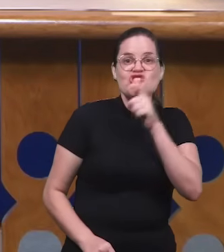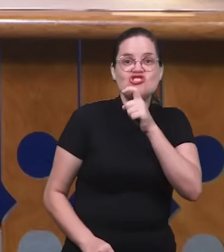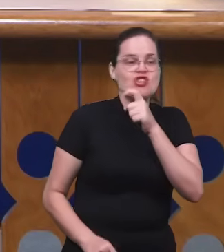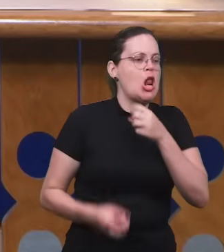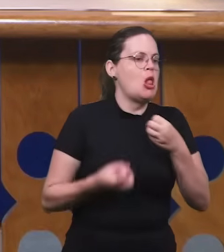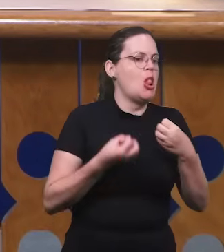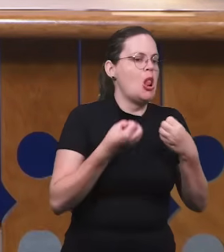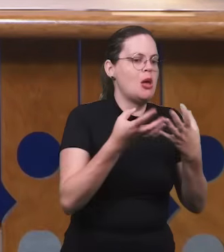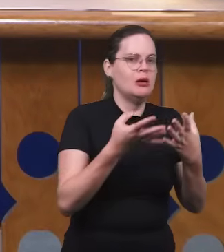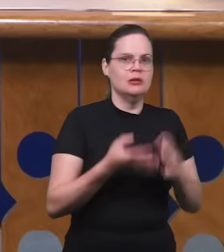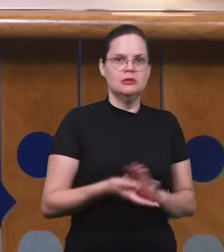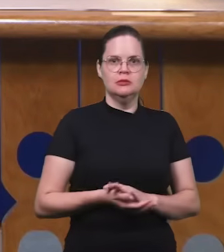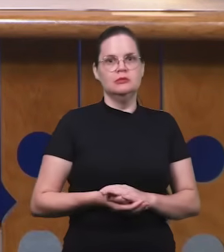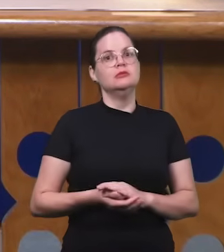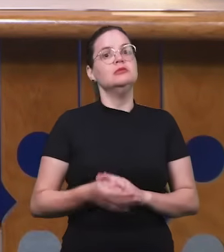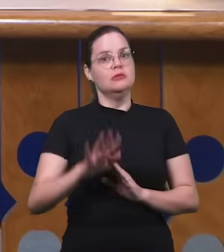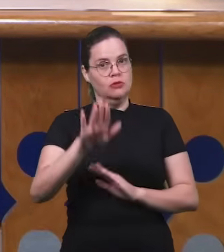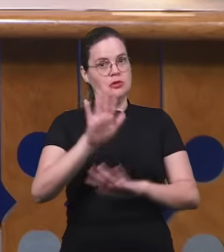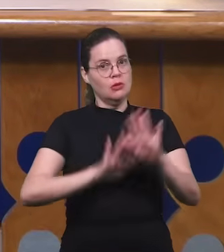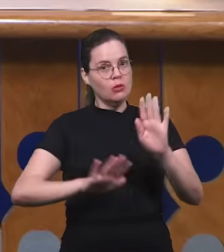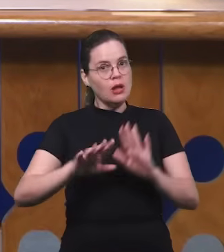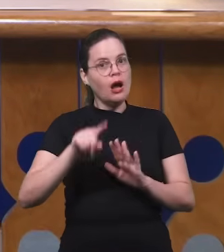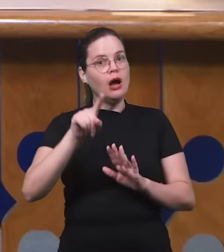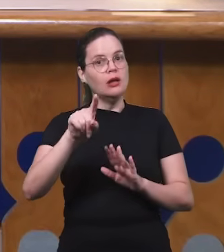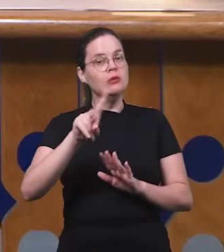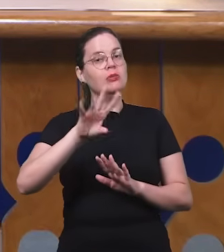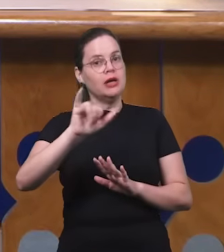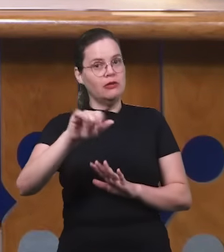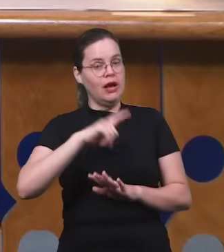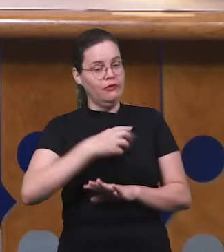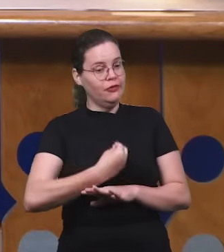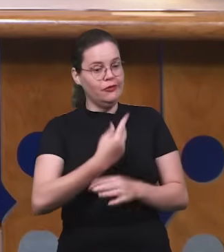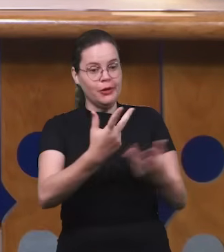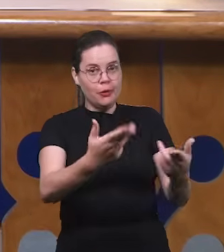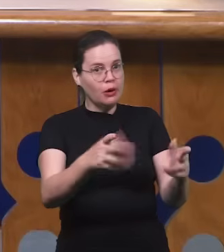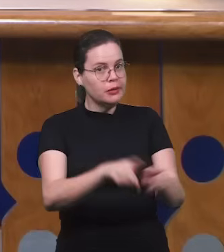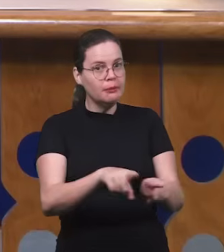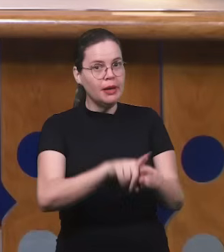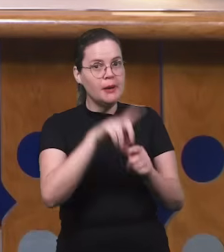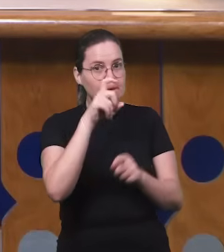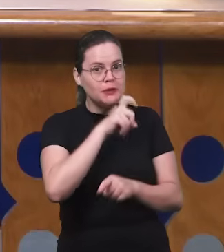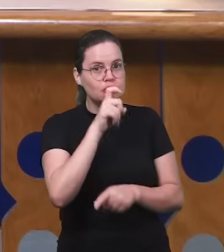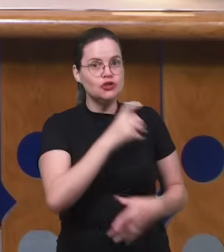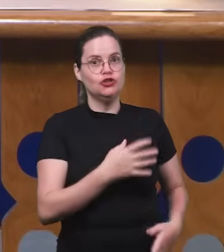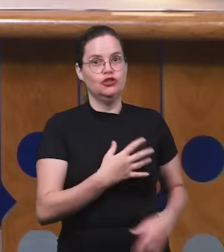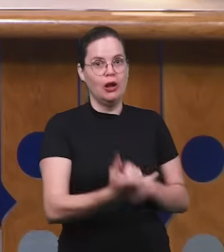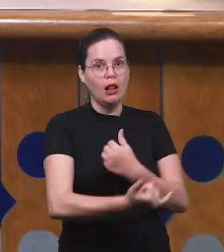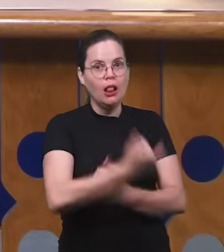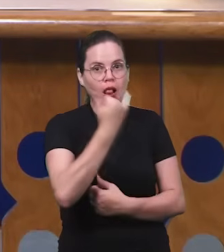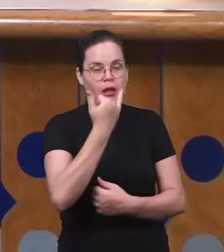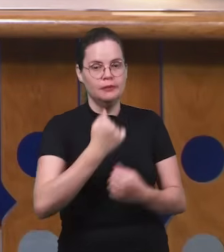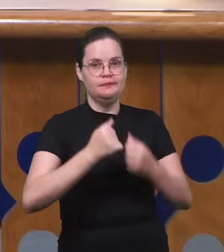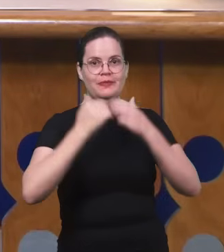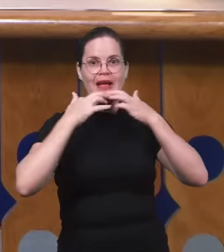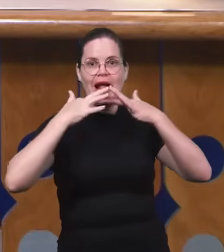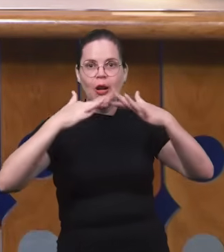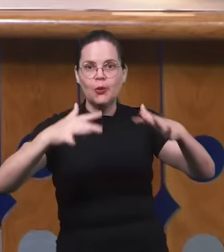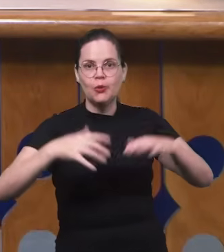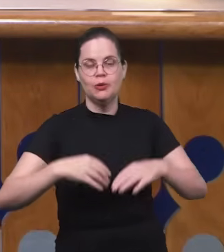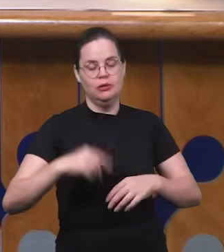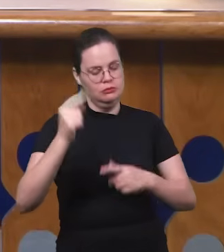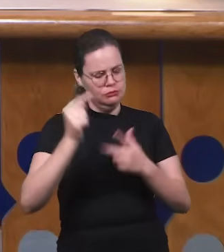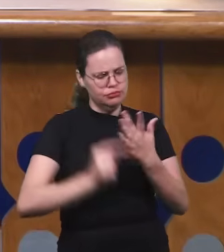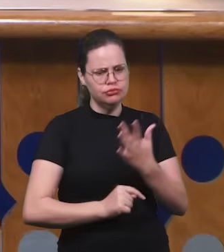adequada, você vai conviver com isso, com a mentira, com o engano, com a calúnia, com várias